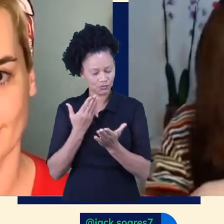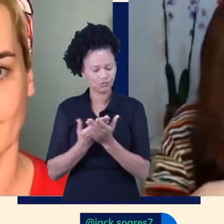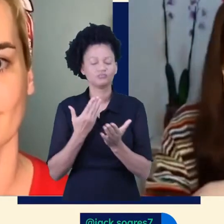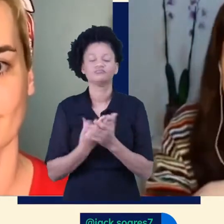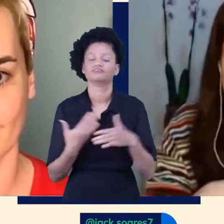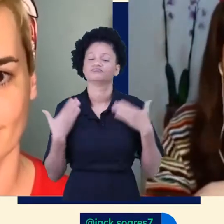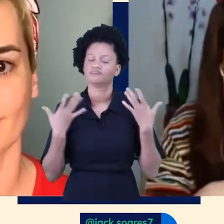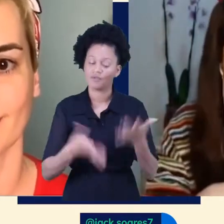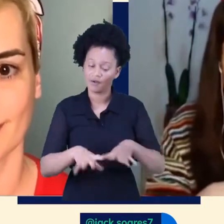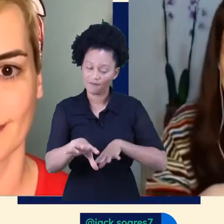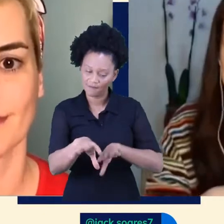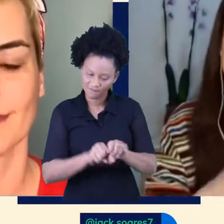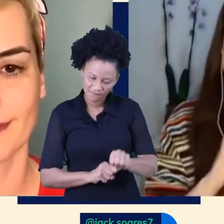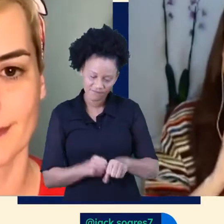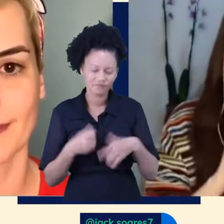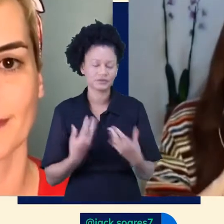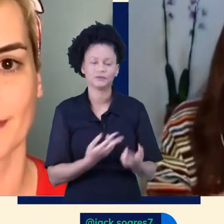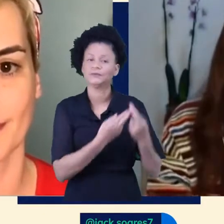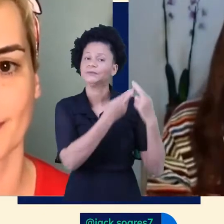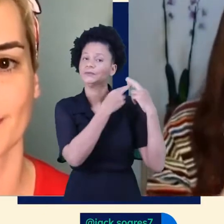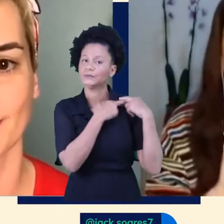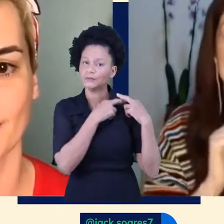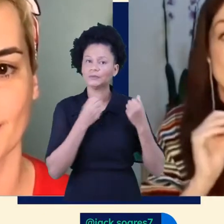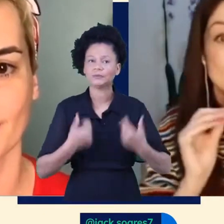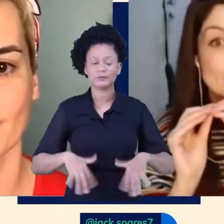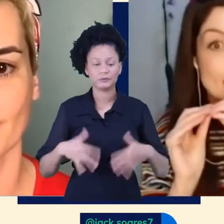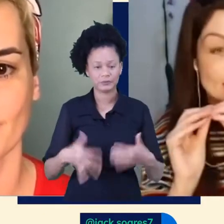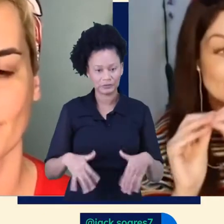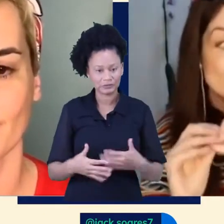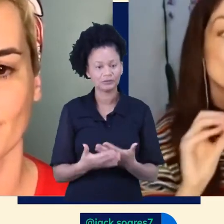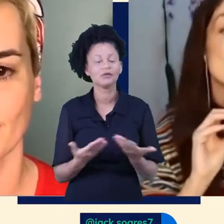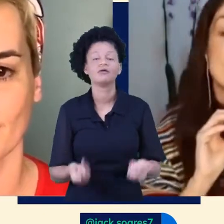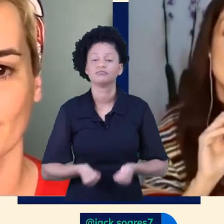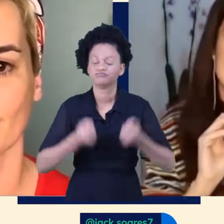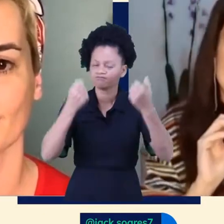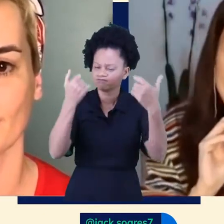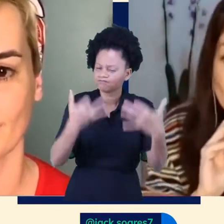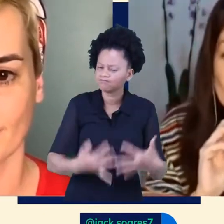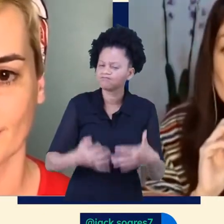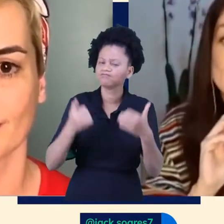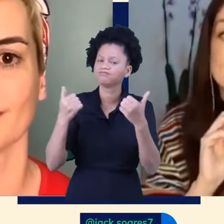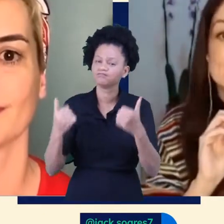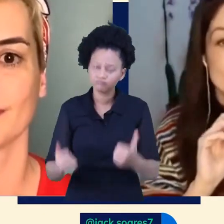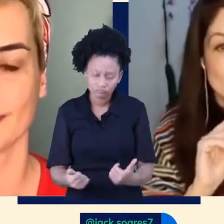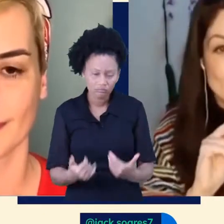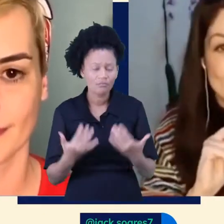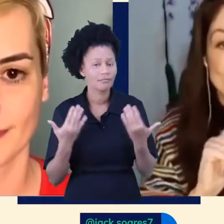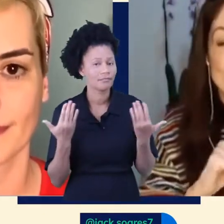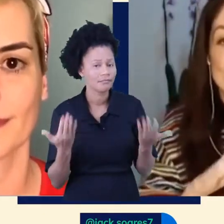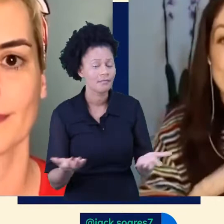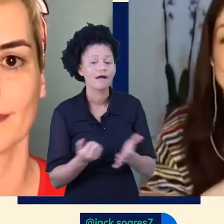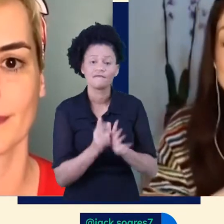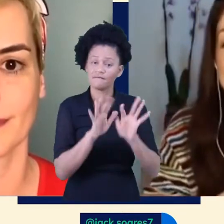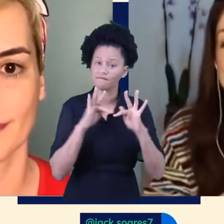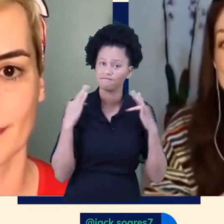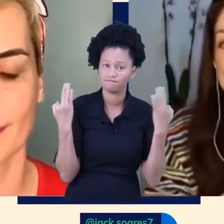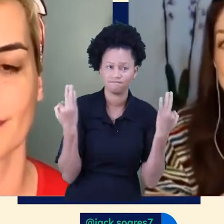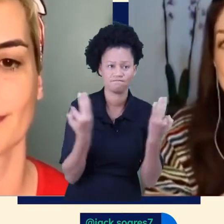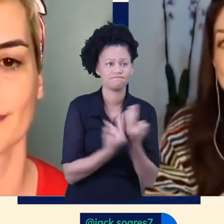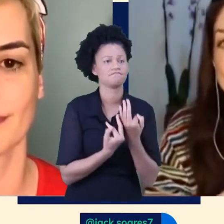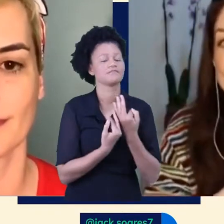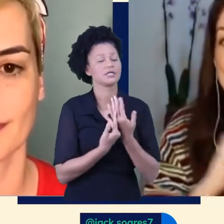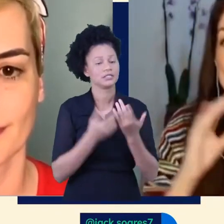muita responsabilidade. Que a gente fala, a gente sabe que está indo para famílias que seguem o trabalho da Fafá, que seguem o meu